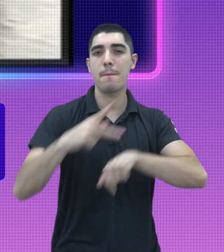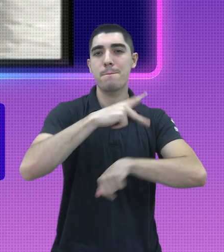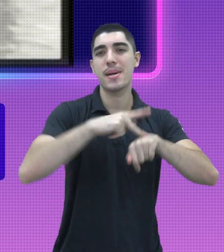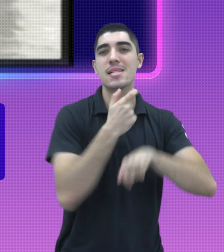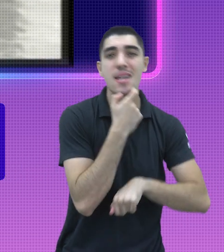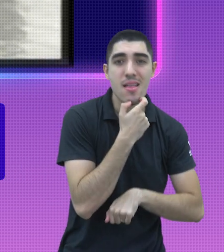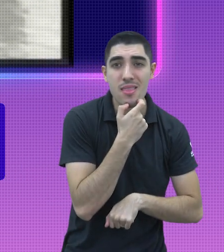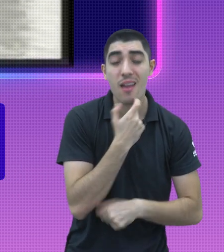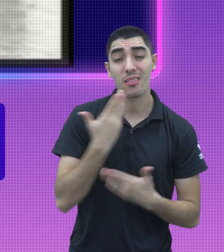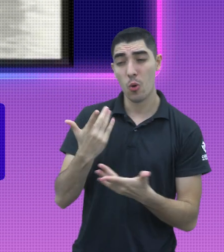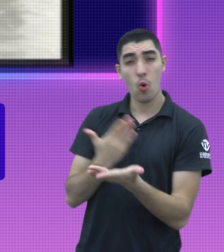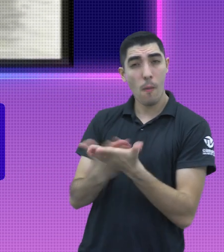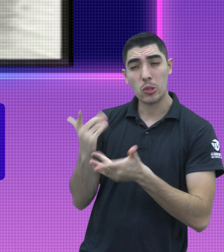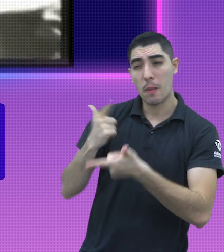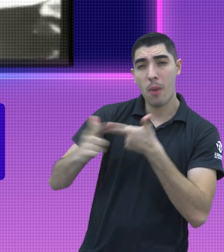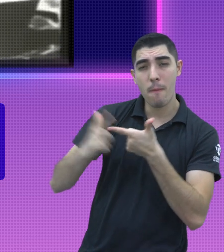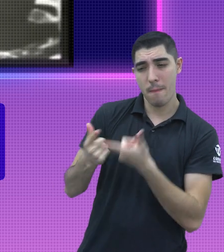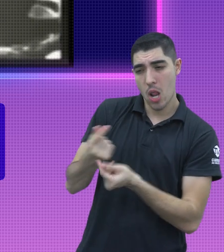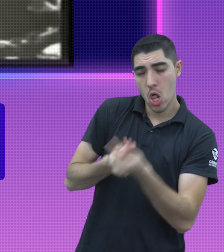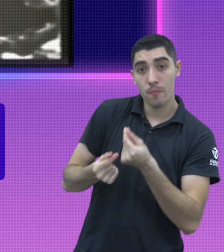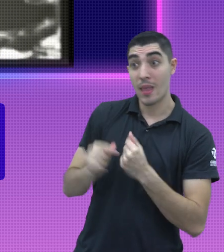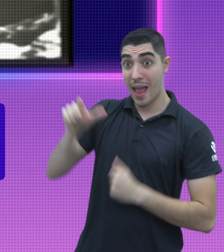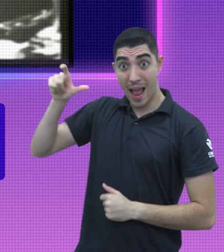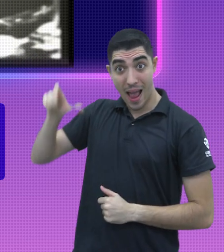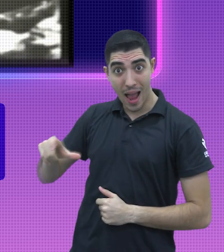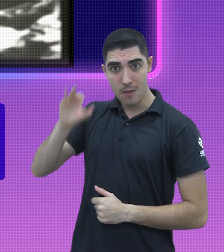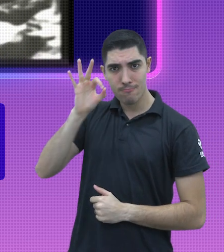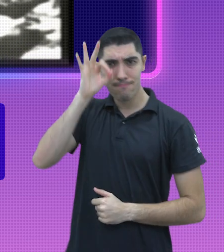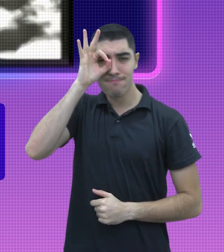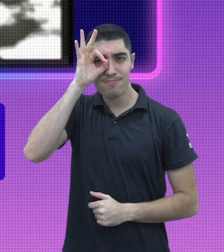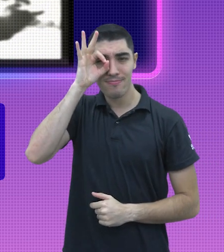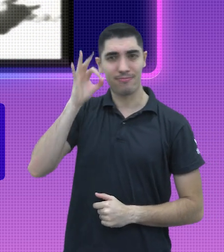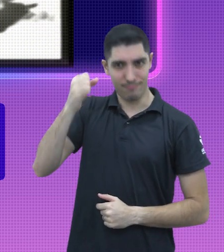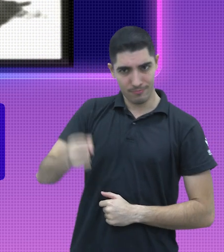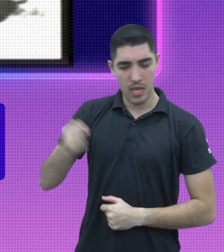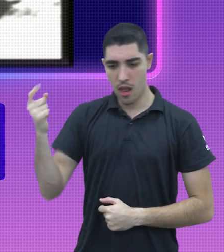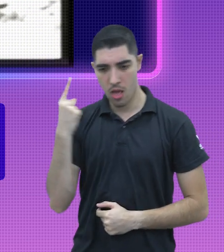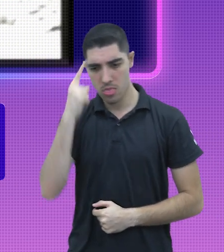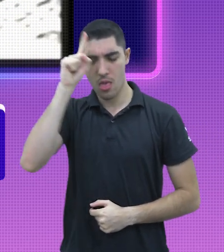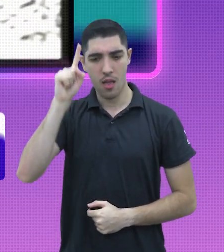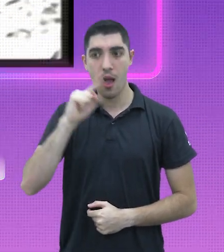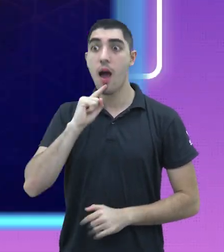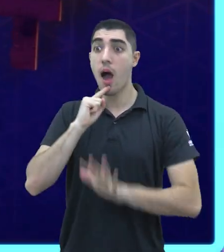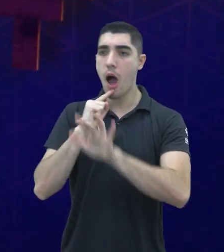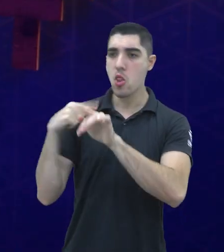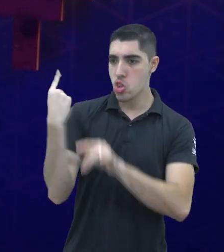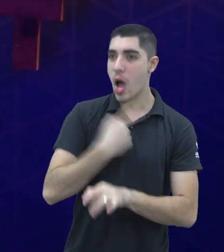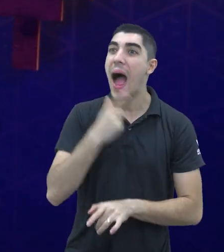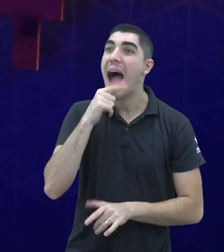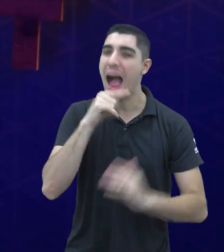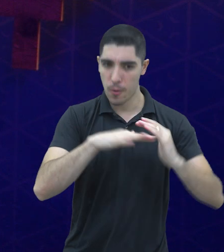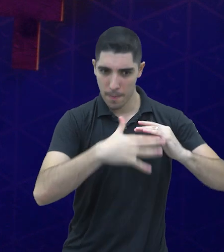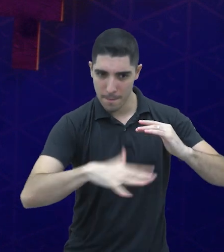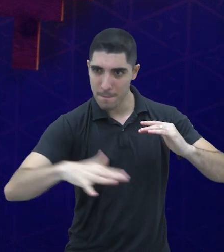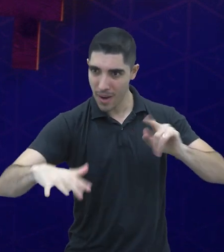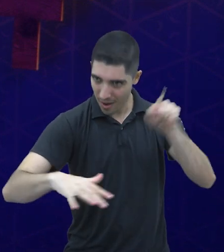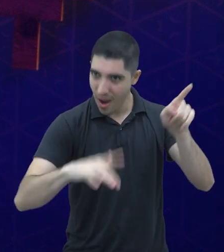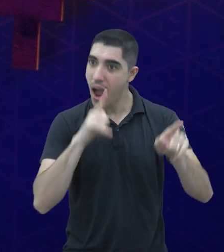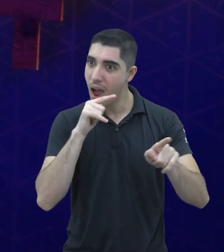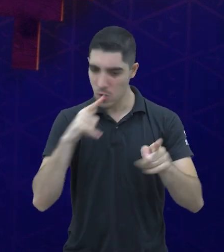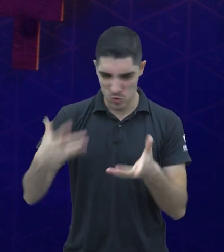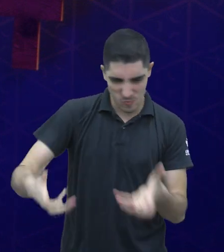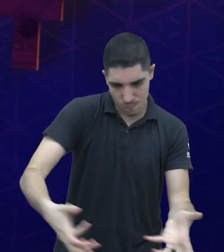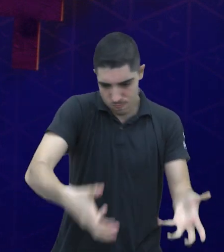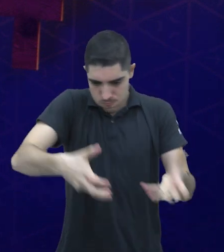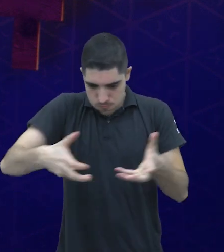e isso gerava vários outros problemas. Então, assim, e como que fabrica o sal, né? Pega a água do mar, deixa evaporar